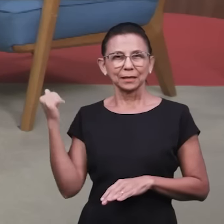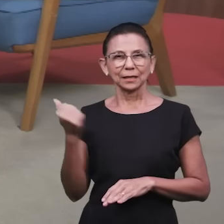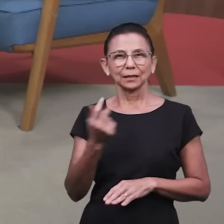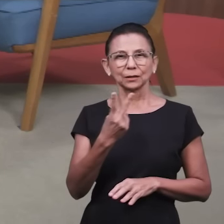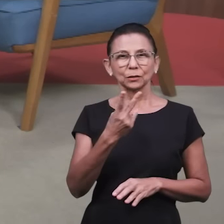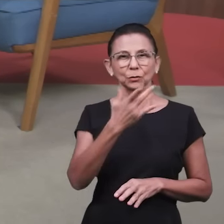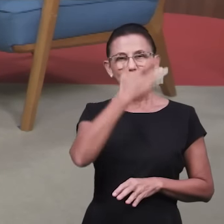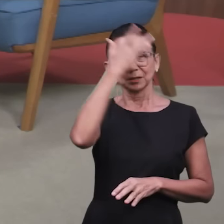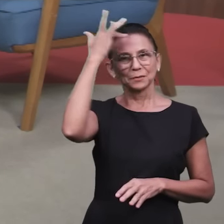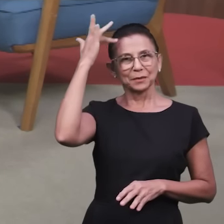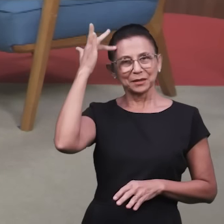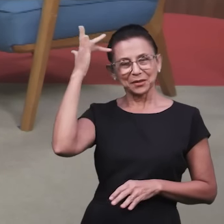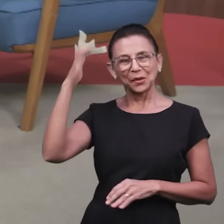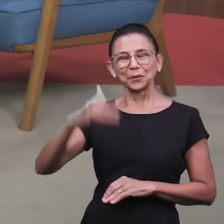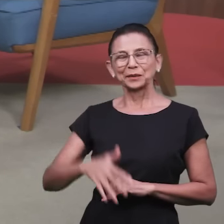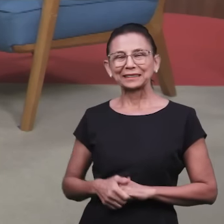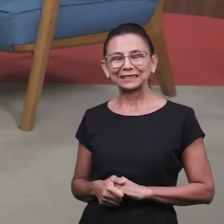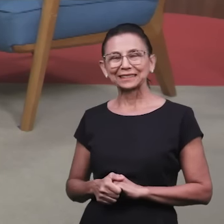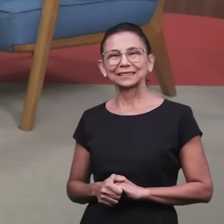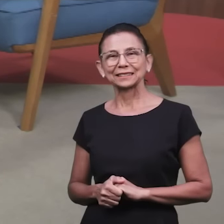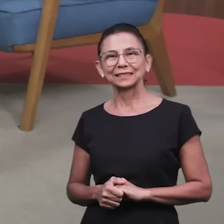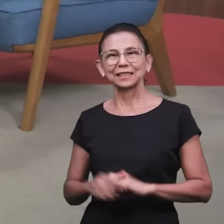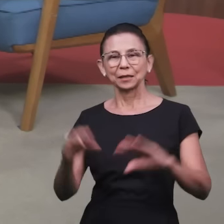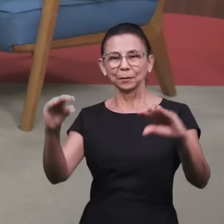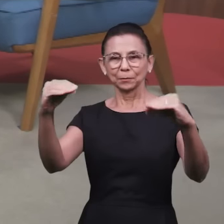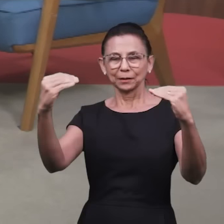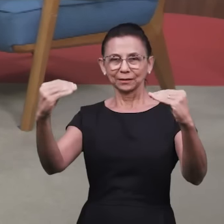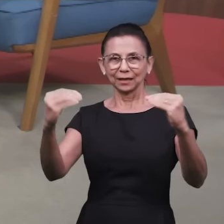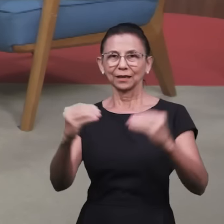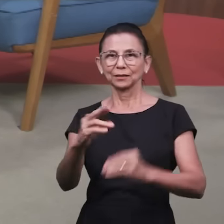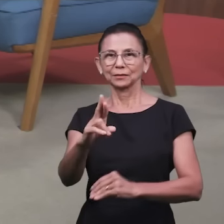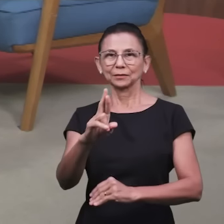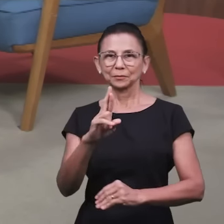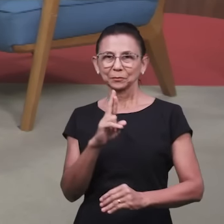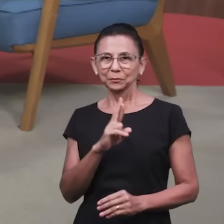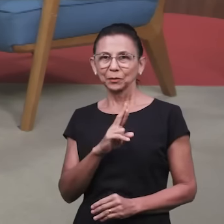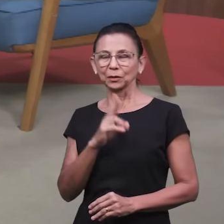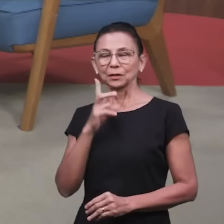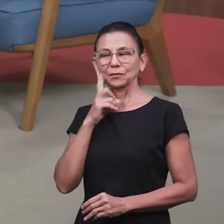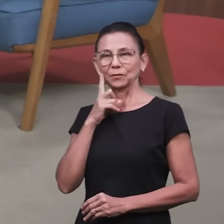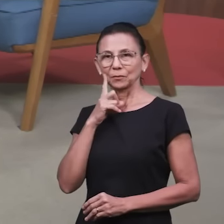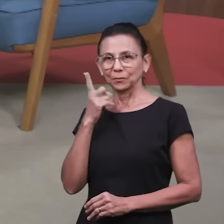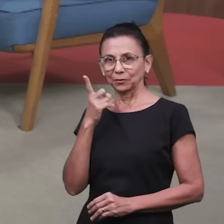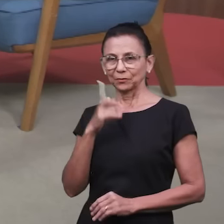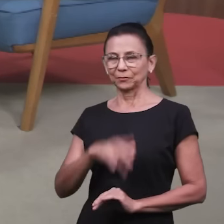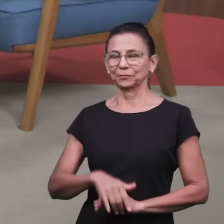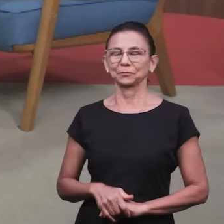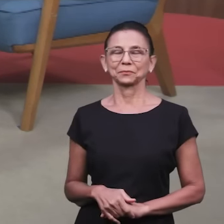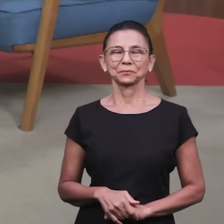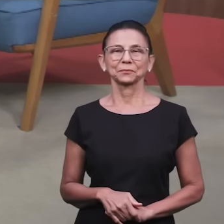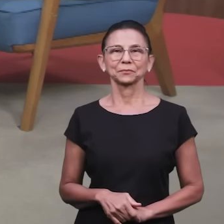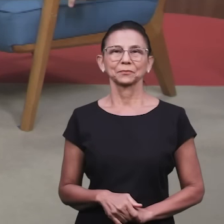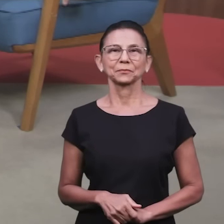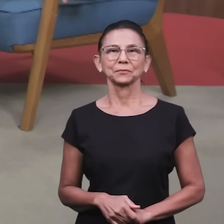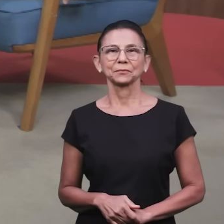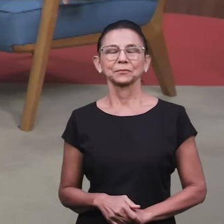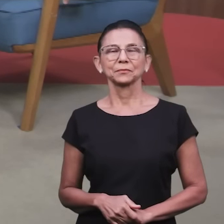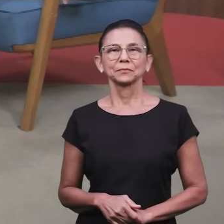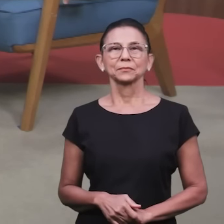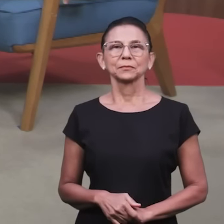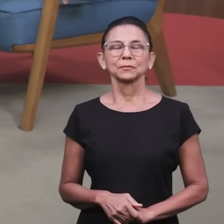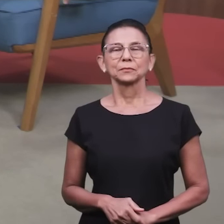semana passada, identificaram a pergunta e mandaram a resposta, e você vai ver como está alinhado com aquilo que nós trouxemos